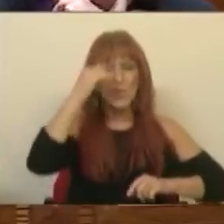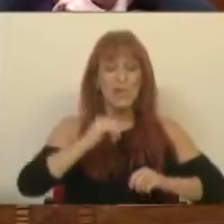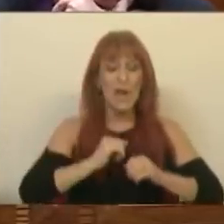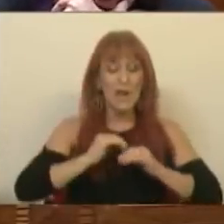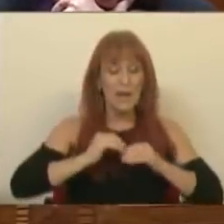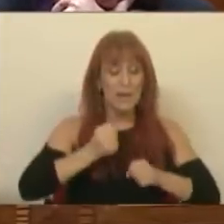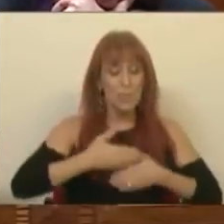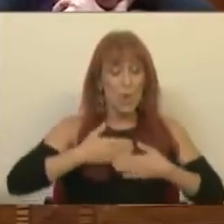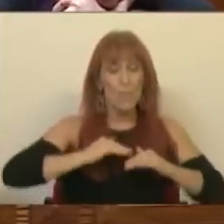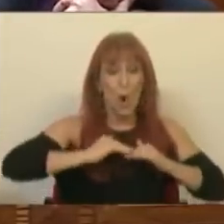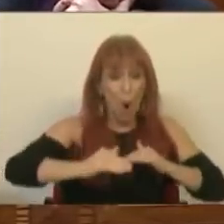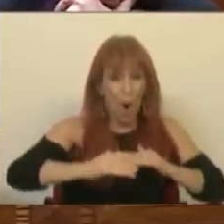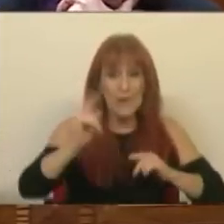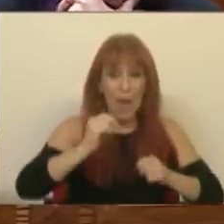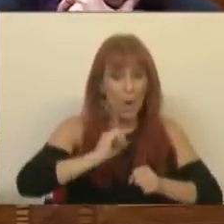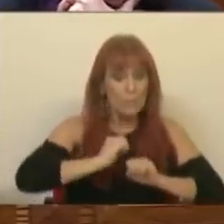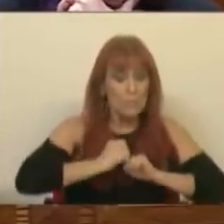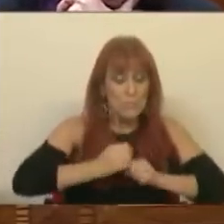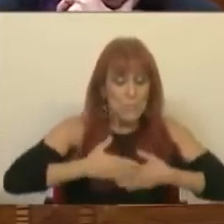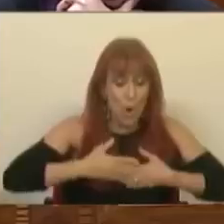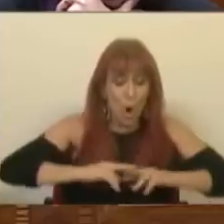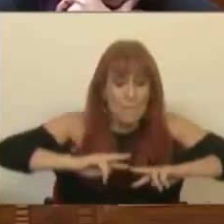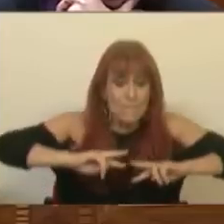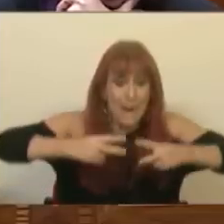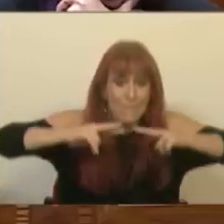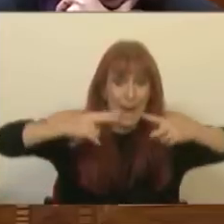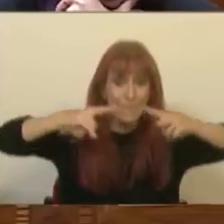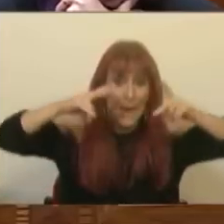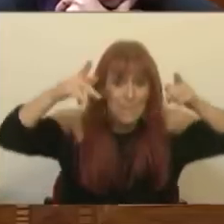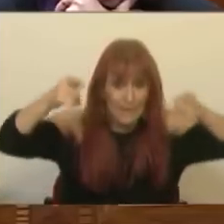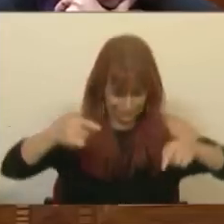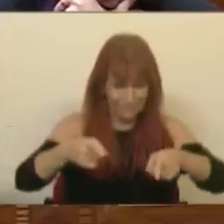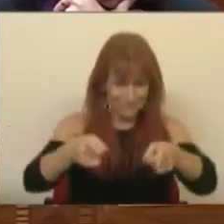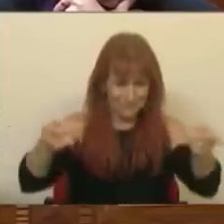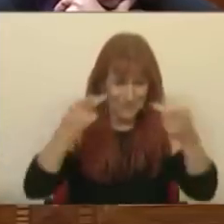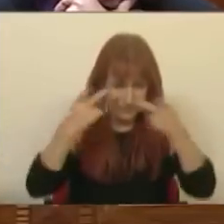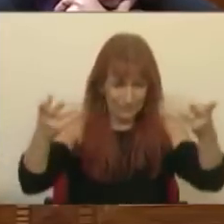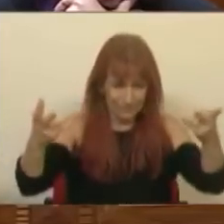que congelou a carreira descongelou a carreira